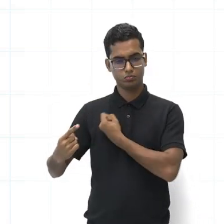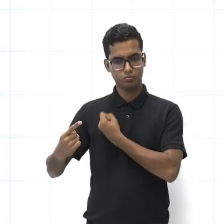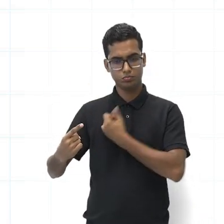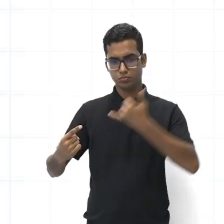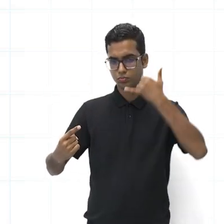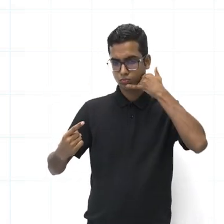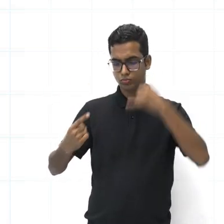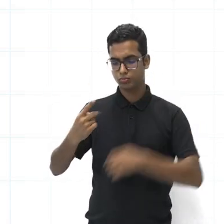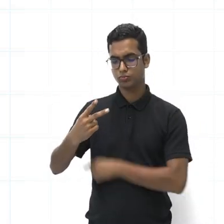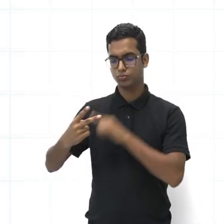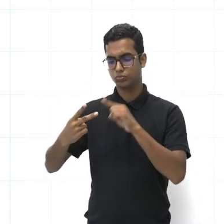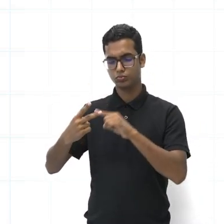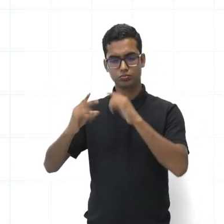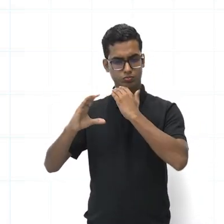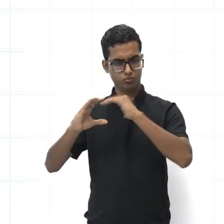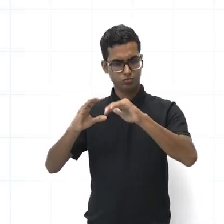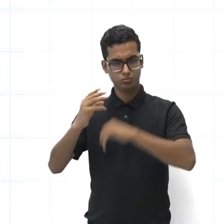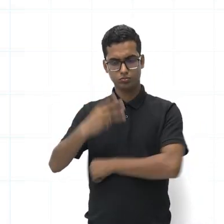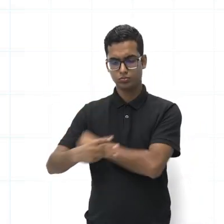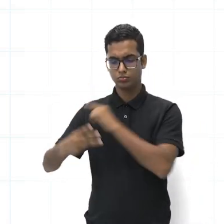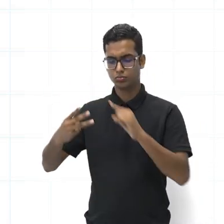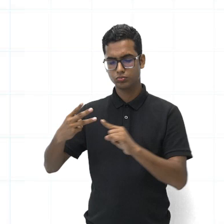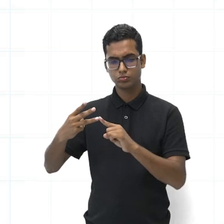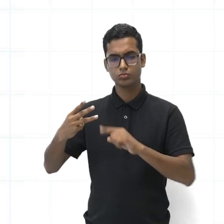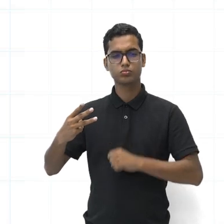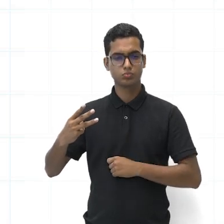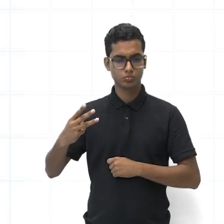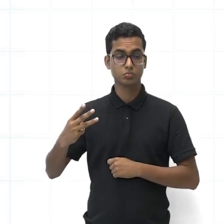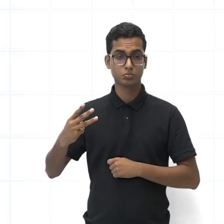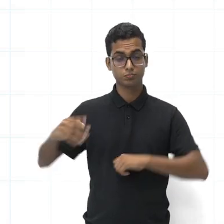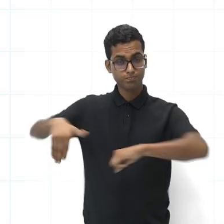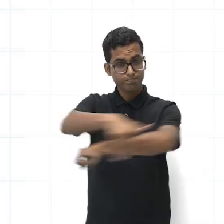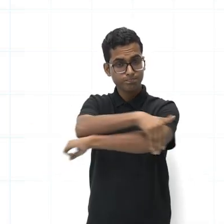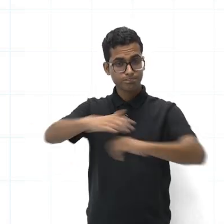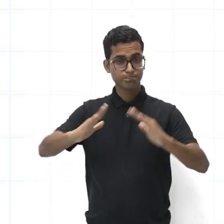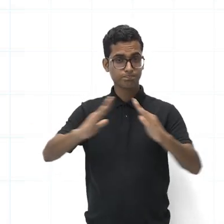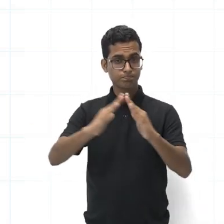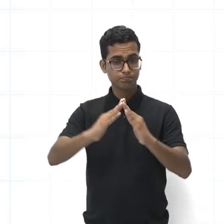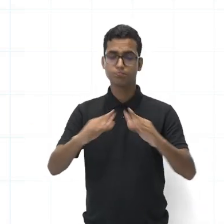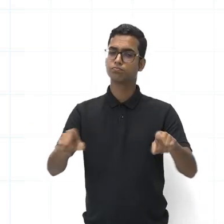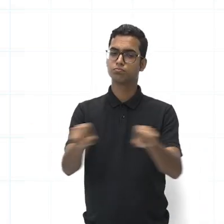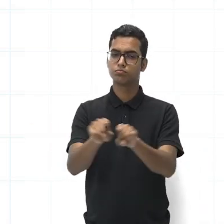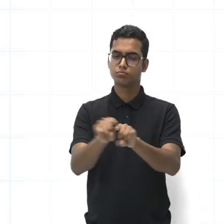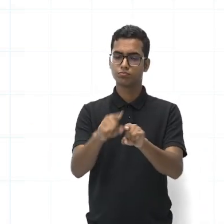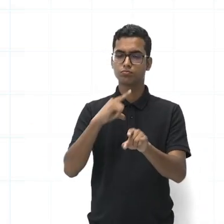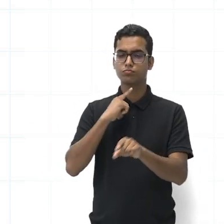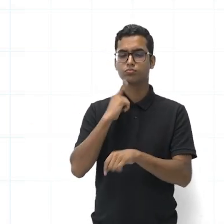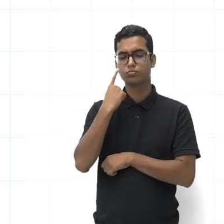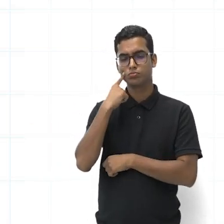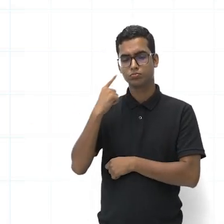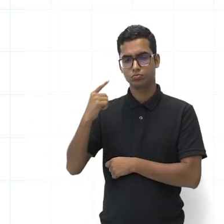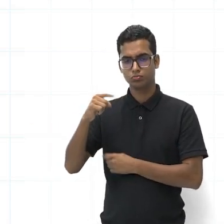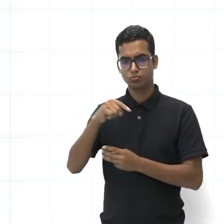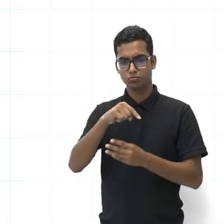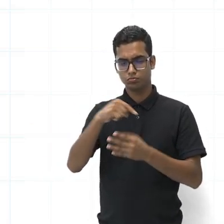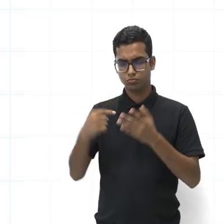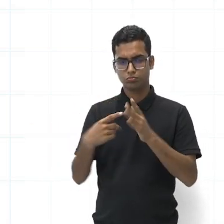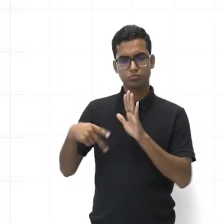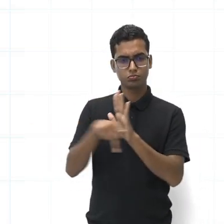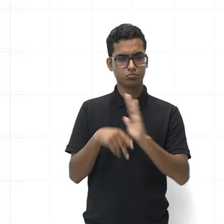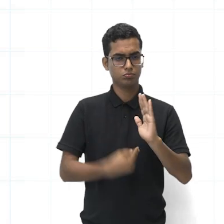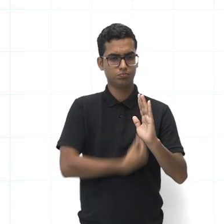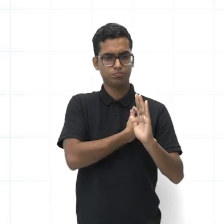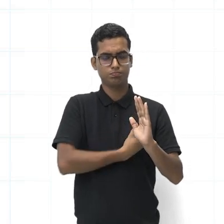né, endereço de e-mail e endereço físico. Isso aí relacionado às informações